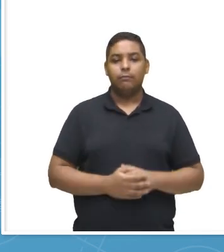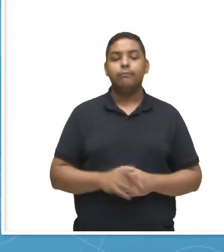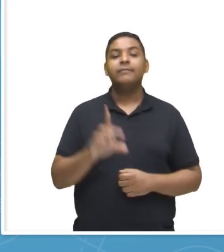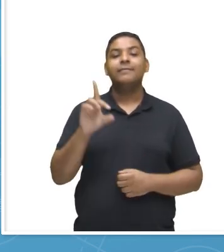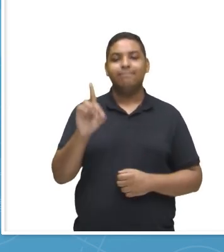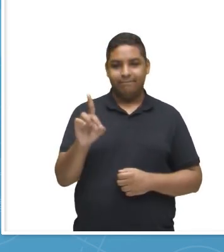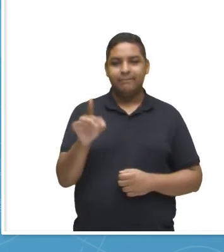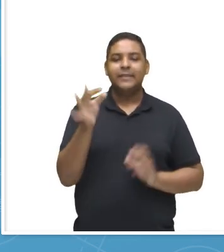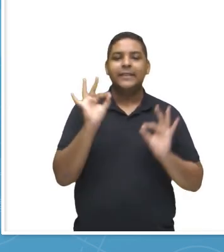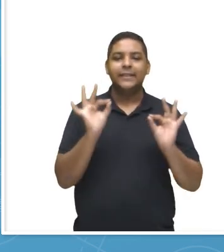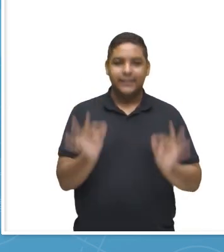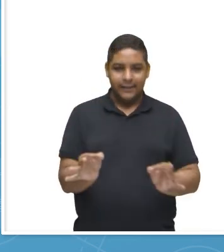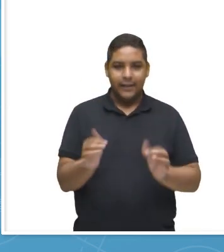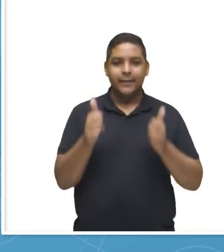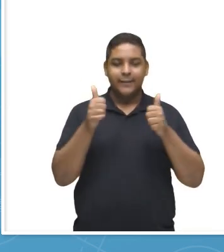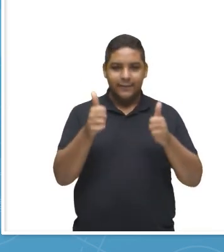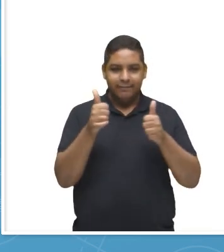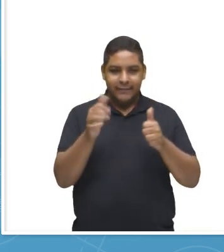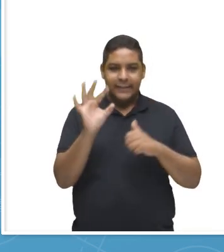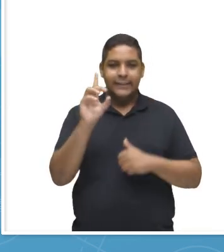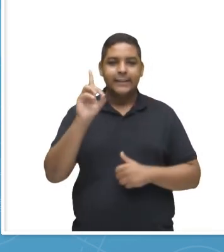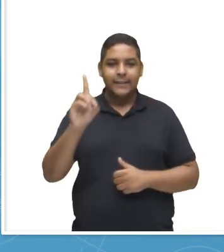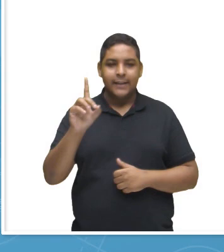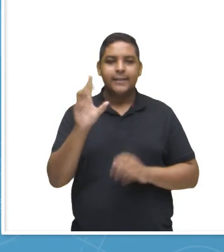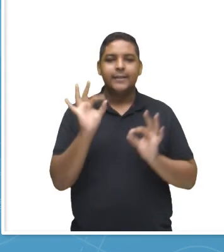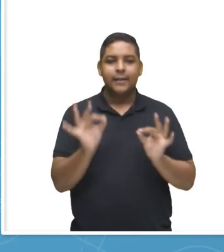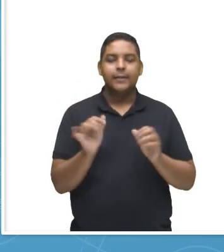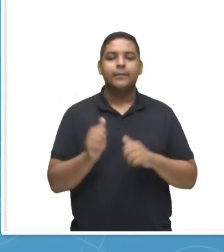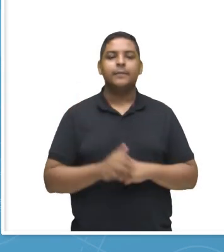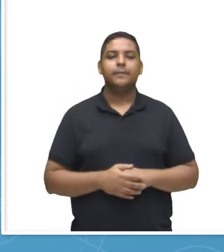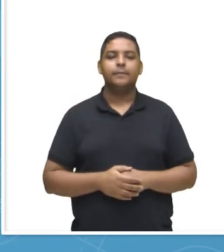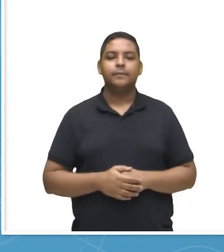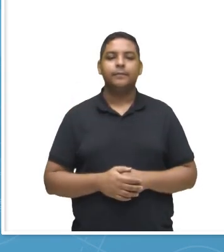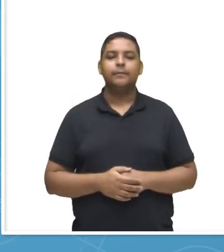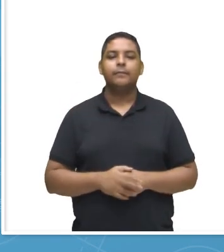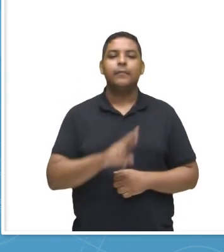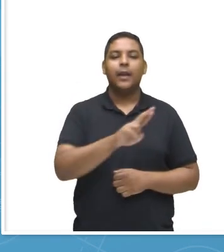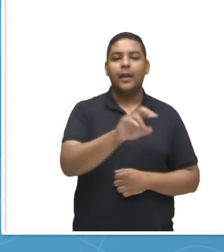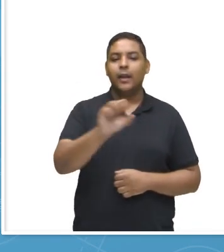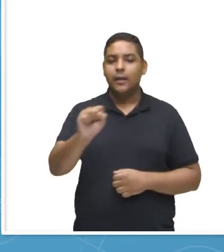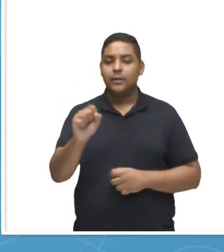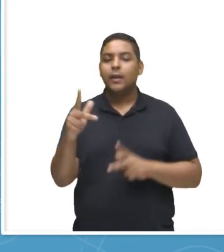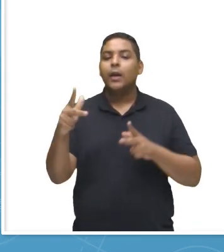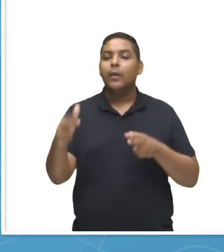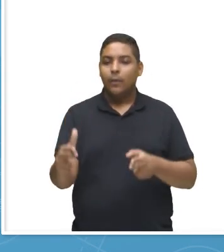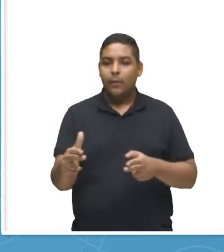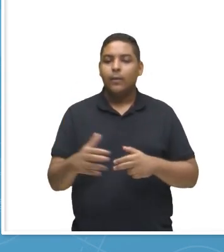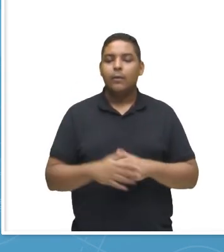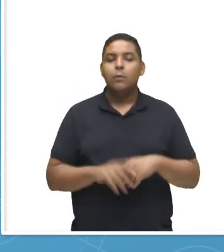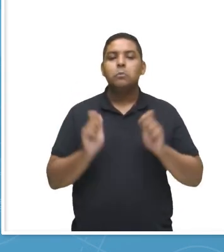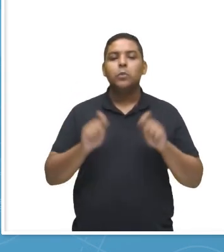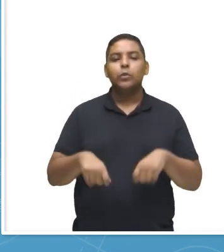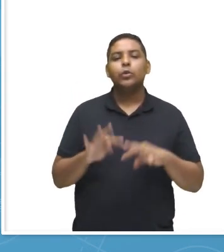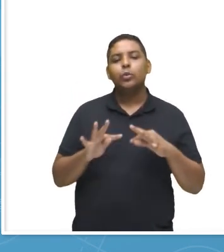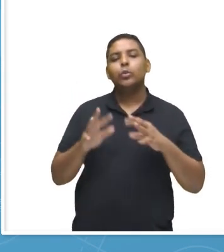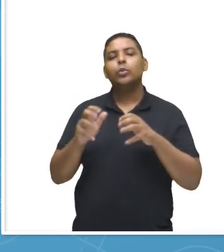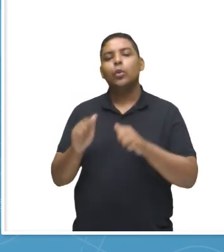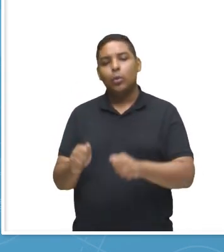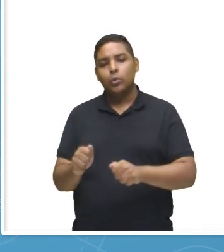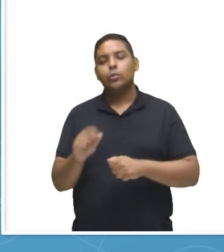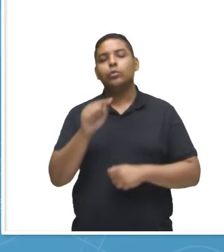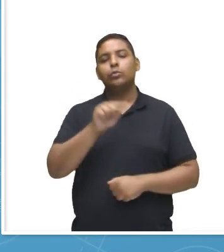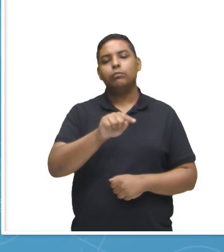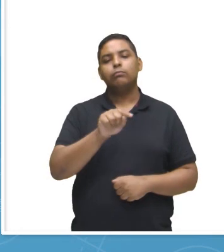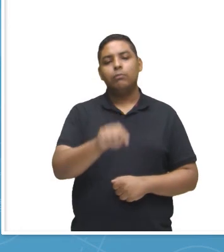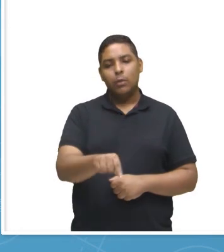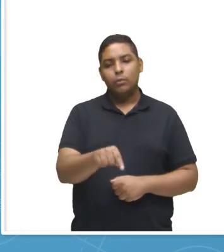retas RS, né, são iguais, né? Ou seja, elas possuem todos os pontos em